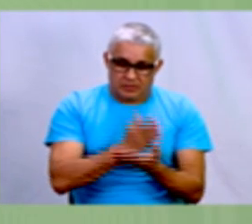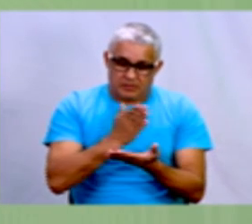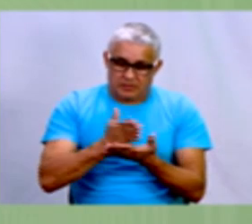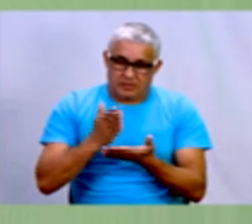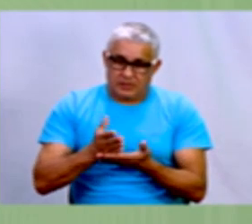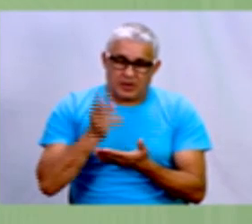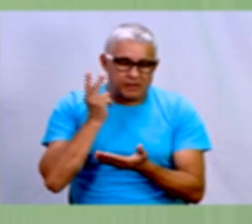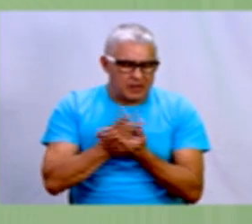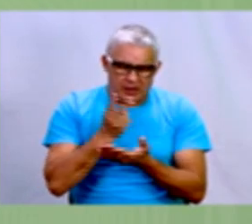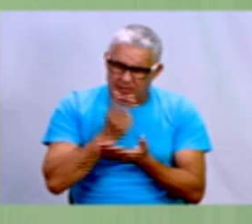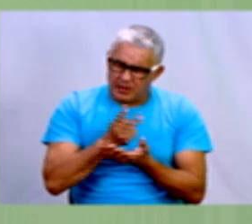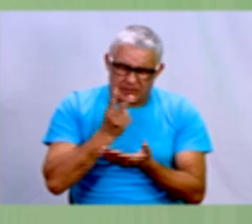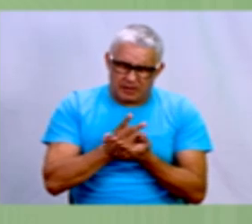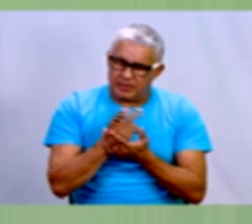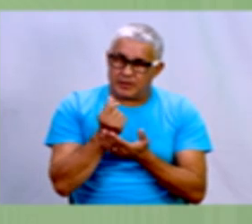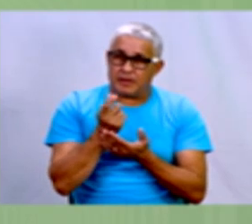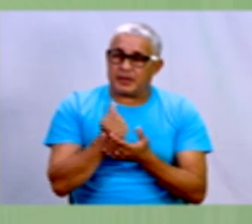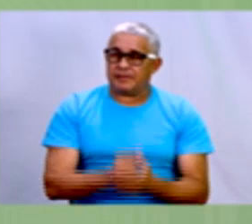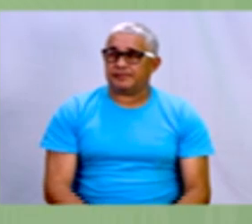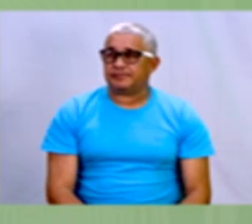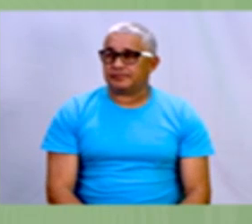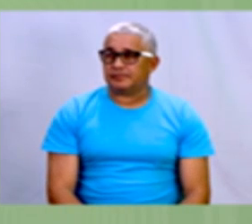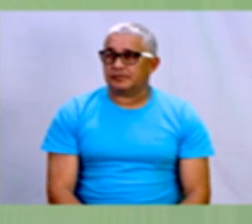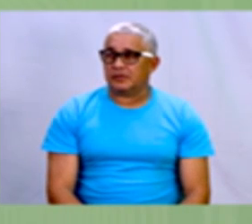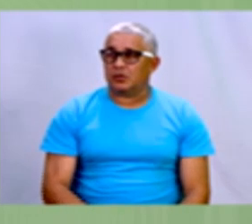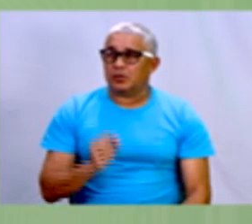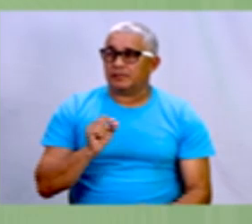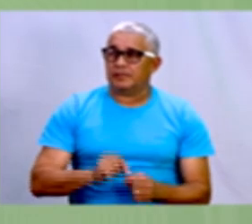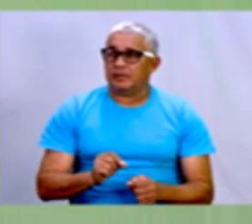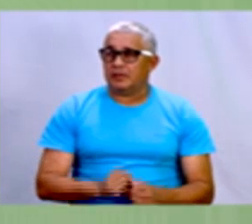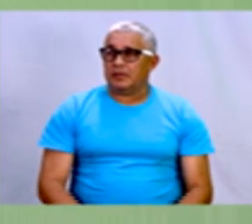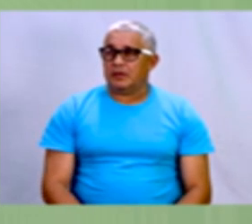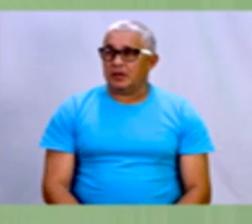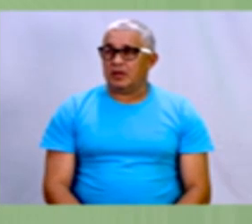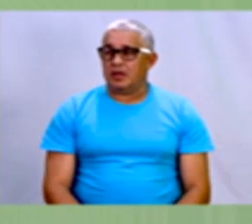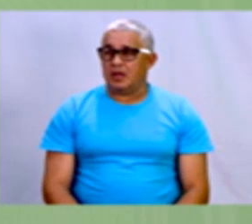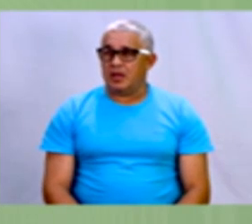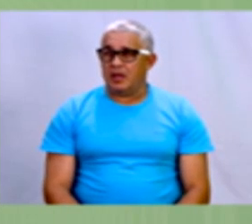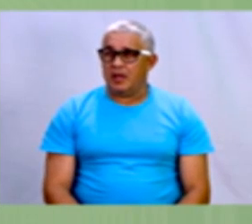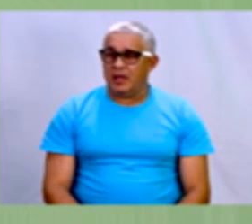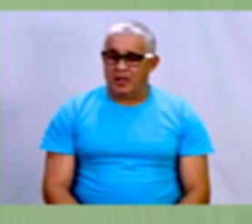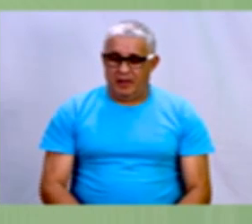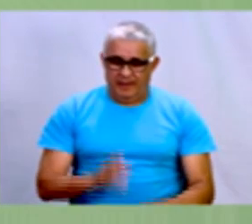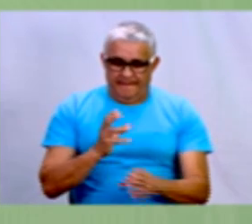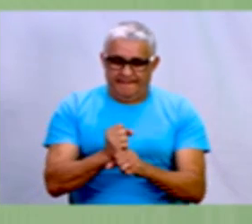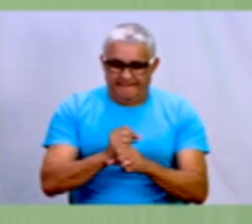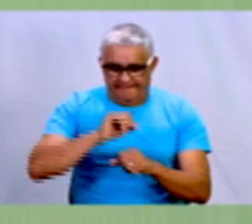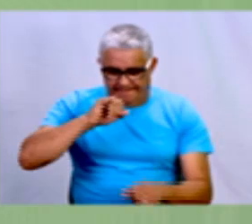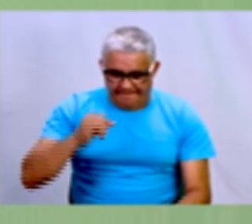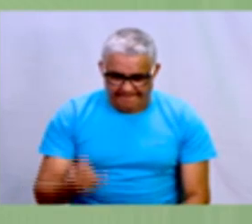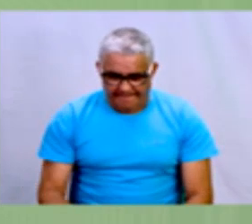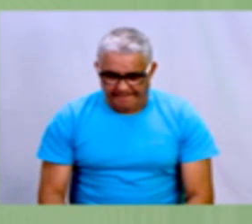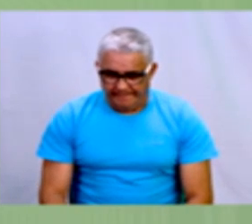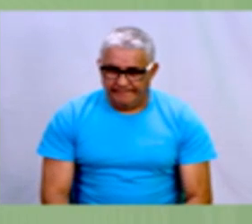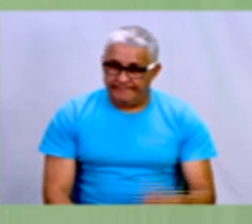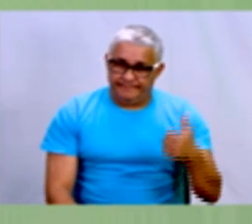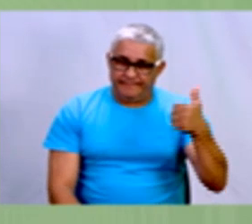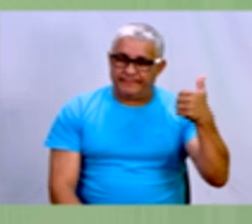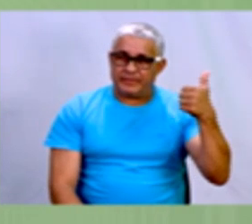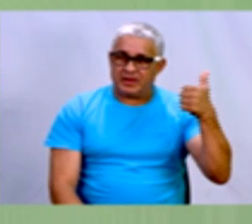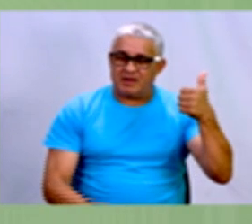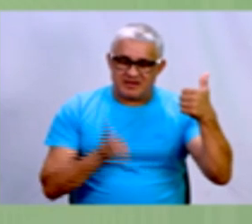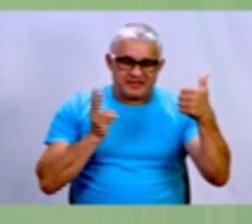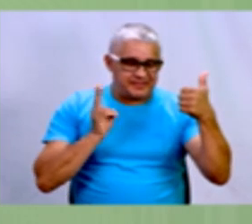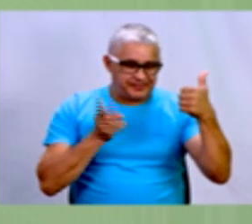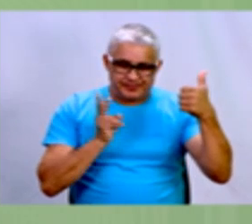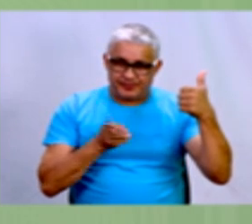ser o mesmo valor, tá? Aí, o que eu vou fazer? Vou pegar, para calcular esses juros aqui, ó. O primeiro vai ser sempre